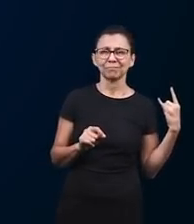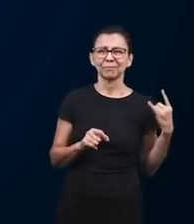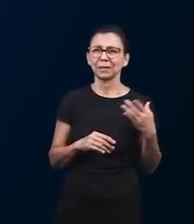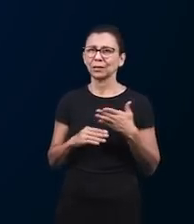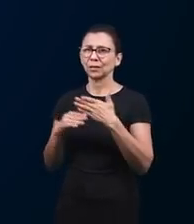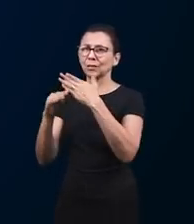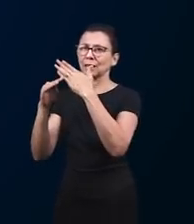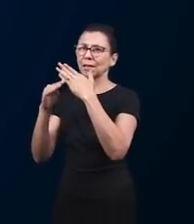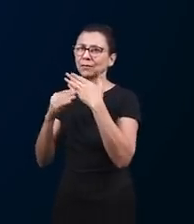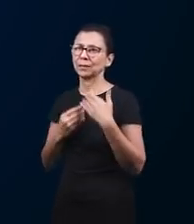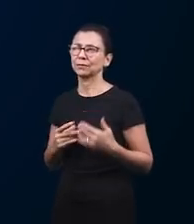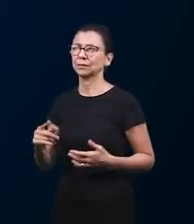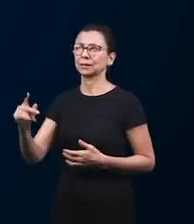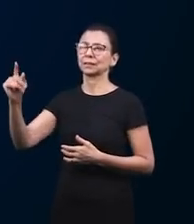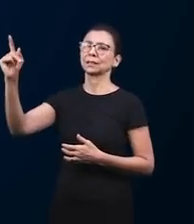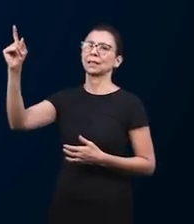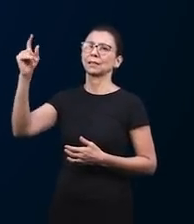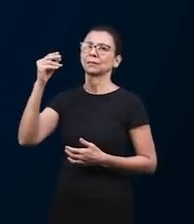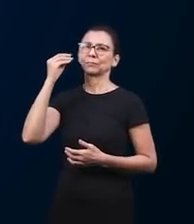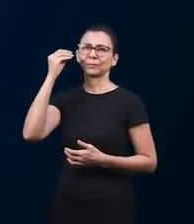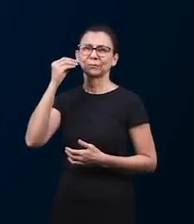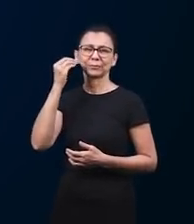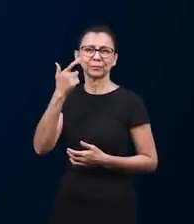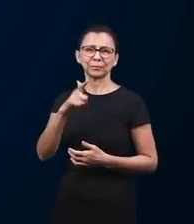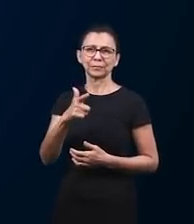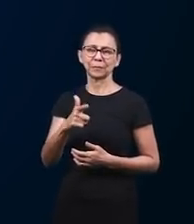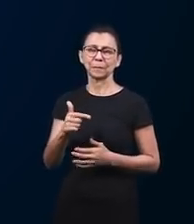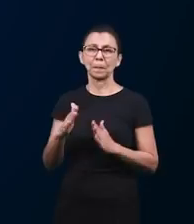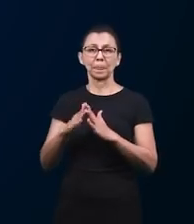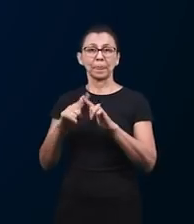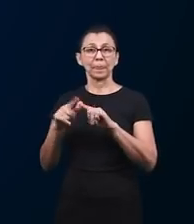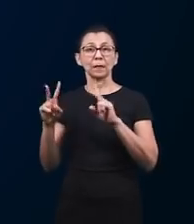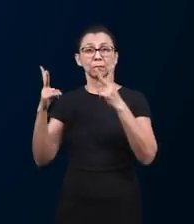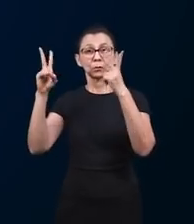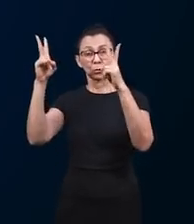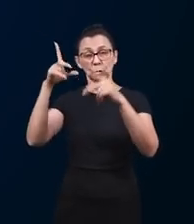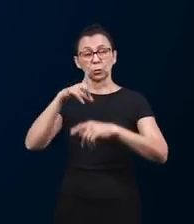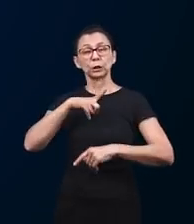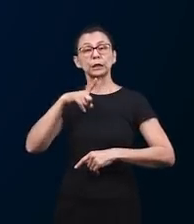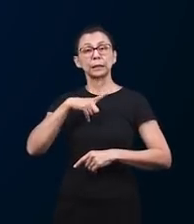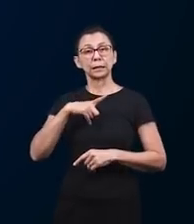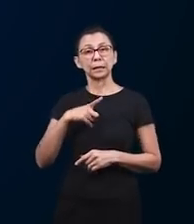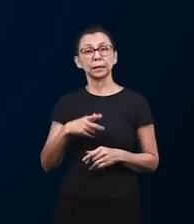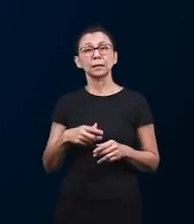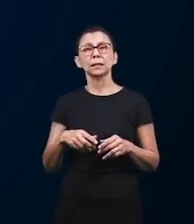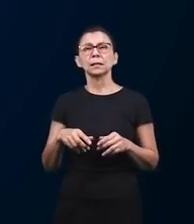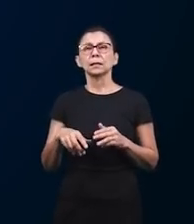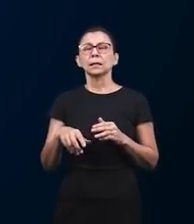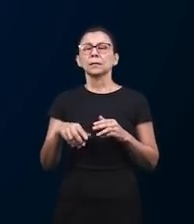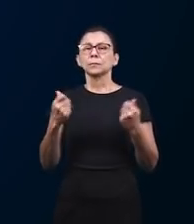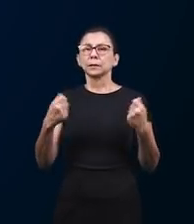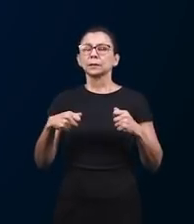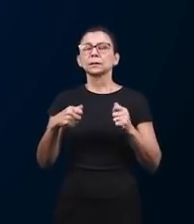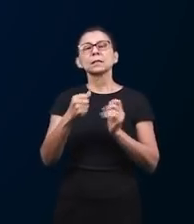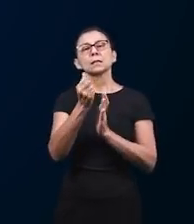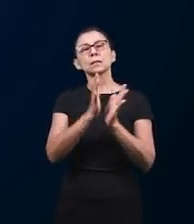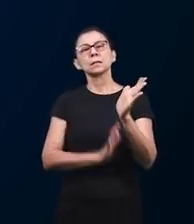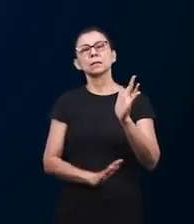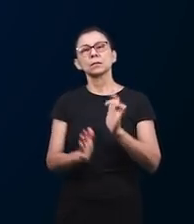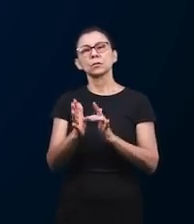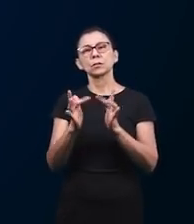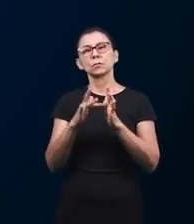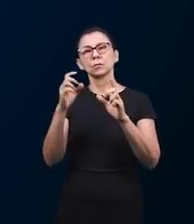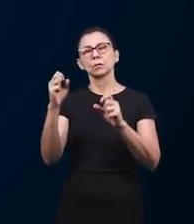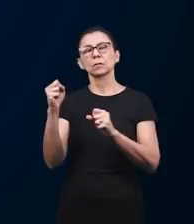vida eterna. A igreja que é vitoriosa, ela tem experiência com o sangue, com o Espírito Santo e com a palavra que é